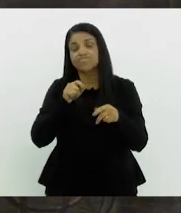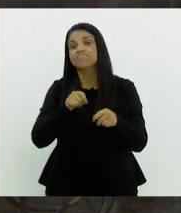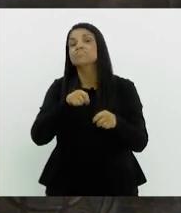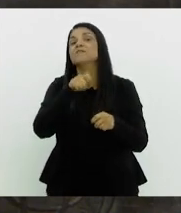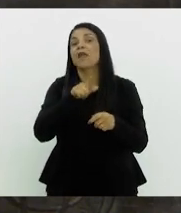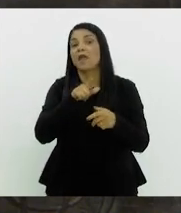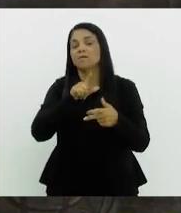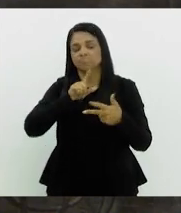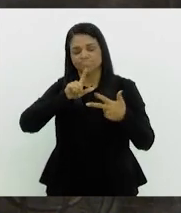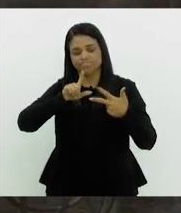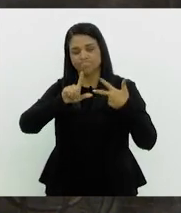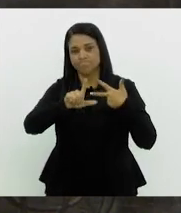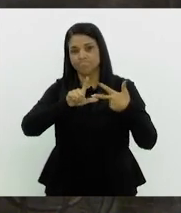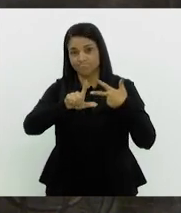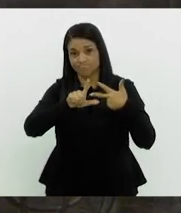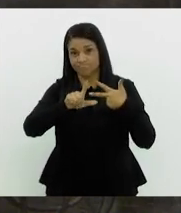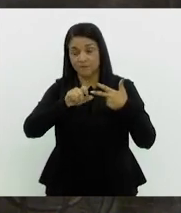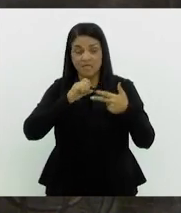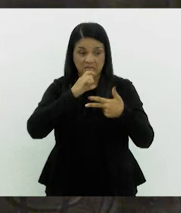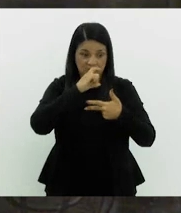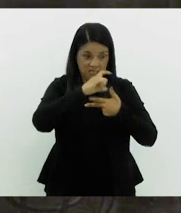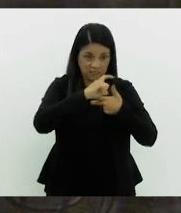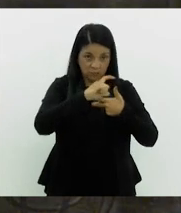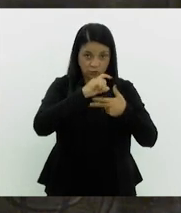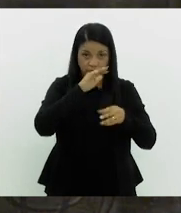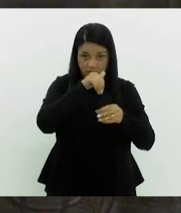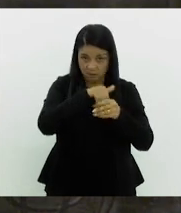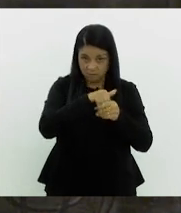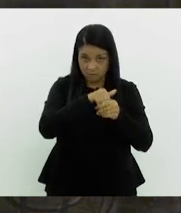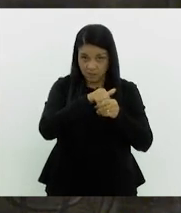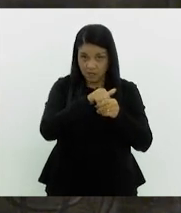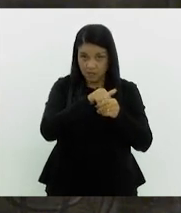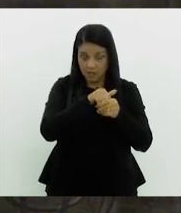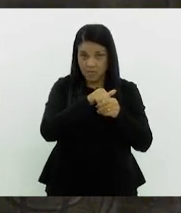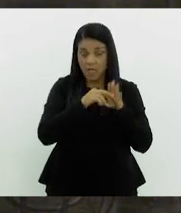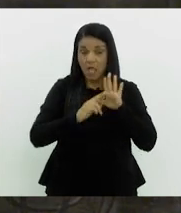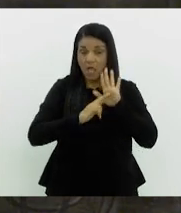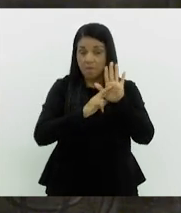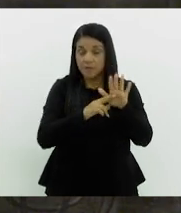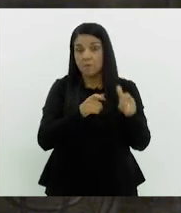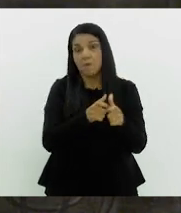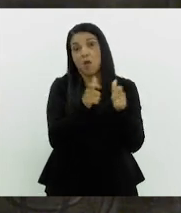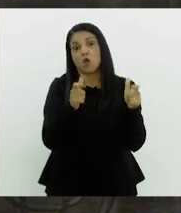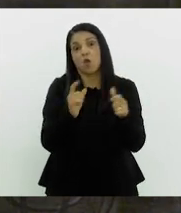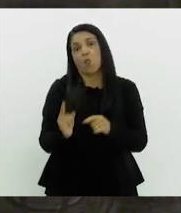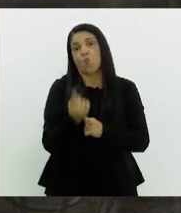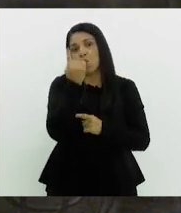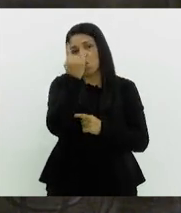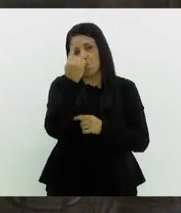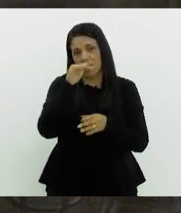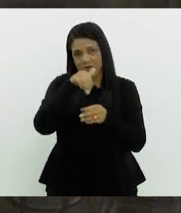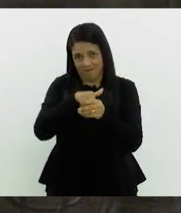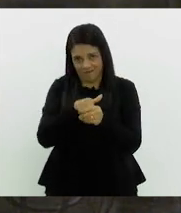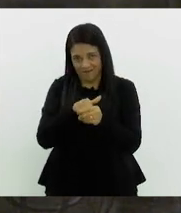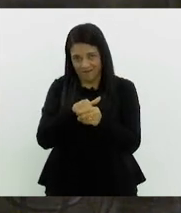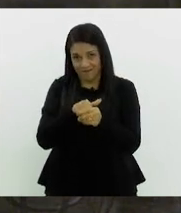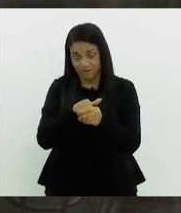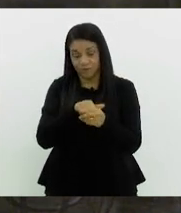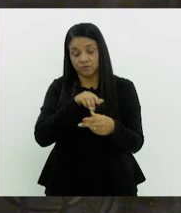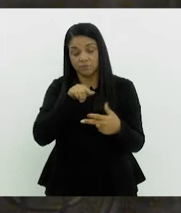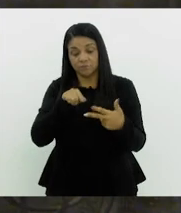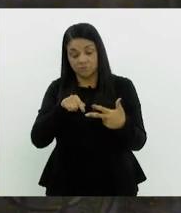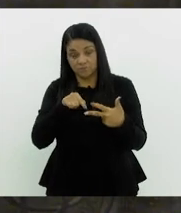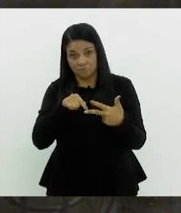Porque o poder executivo, apesar de eleito, ele representa a maioria da população, que a gente elege um só. No poder legislativo, não, a